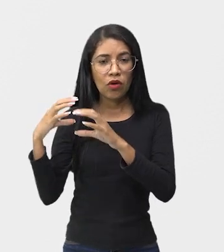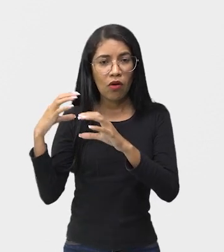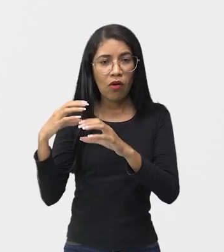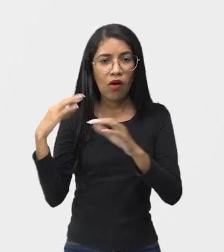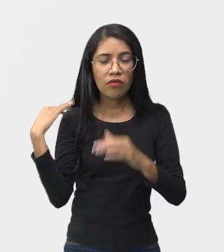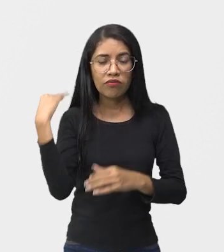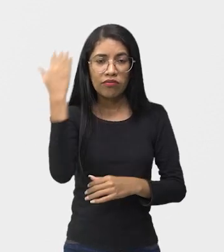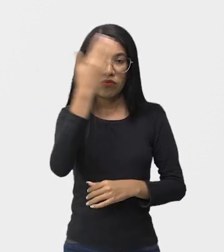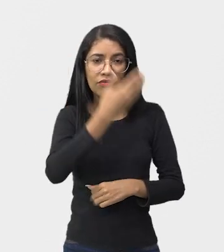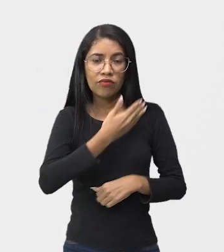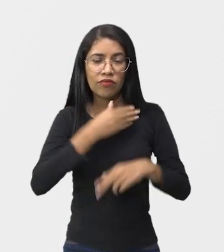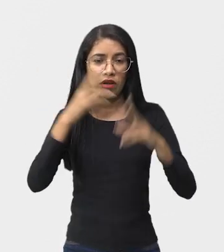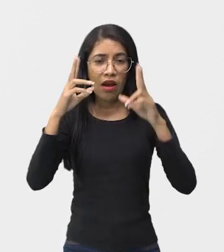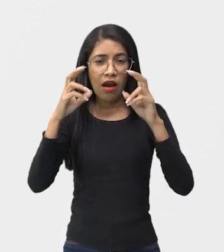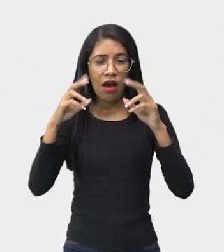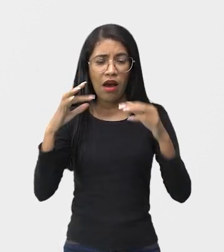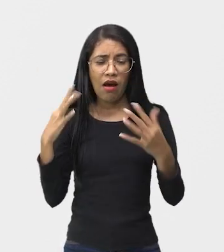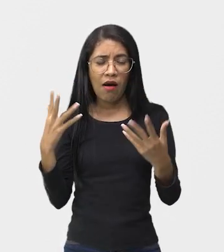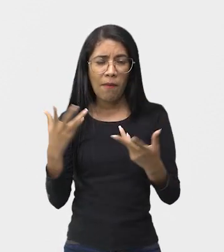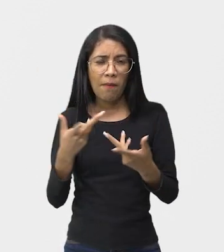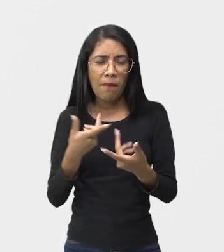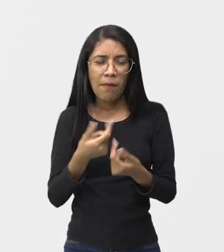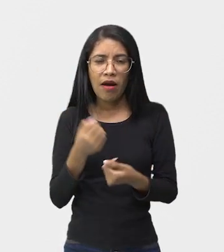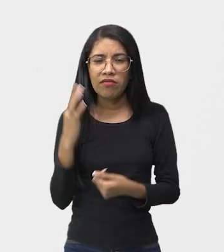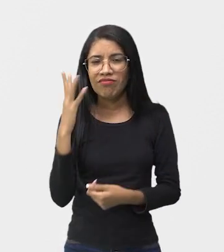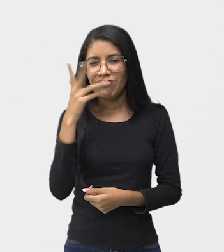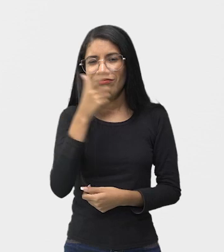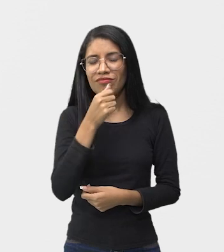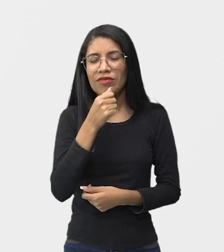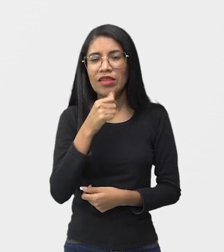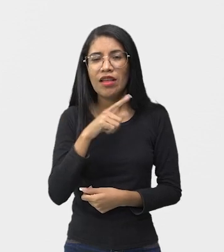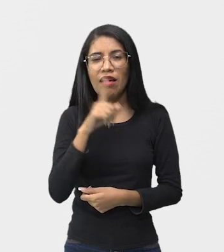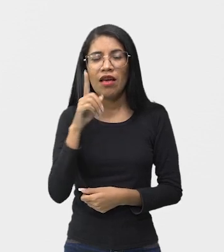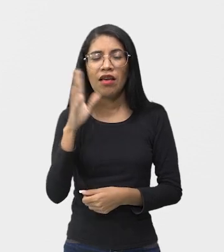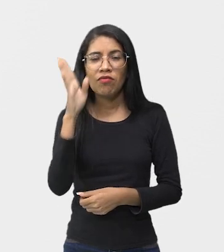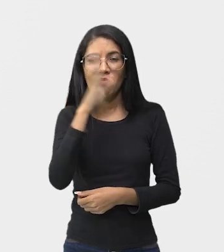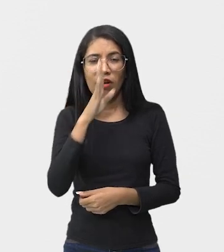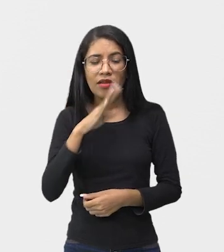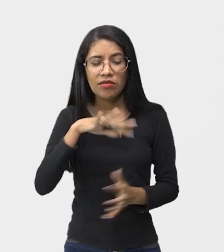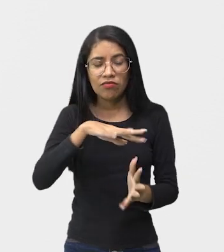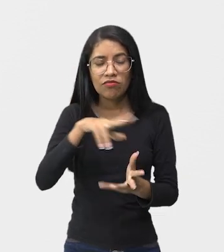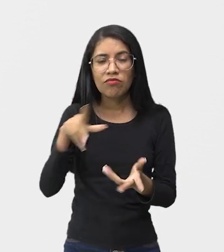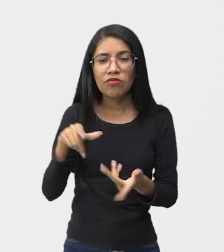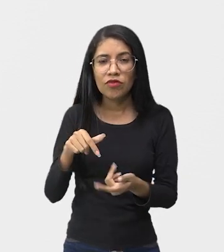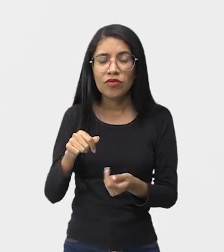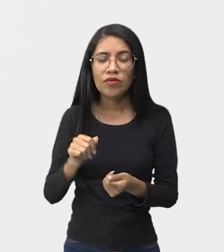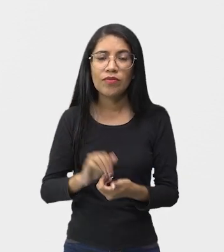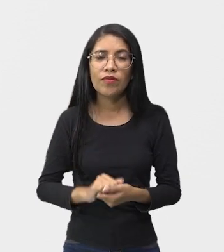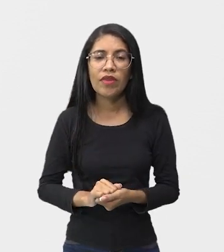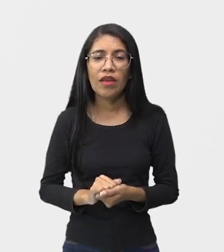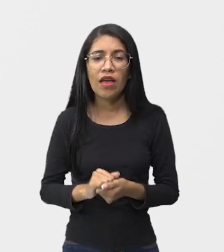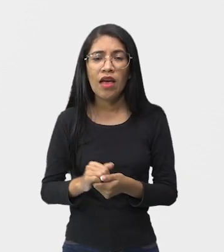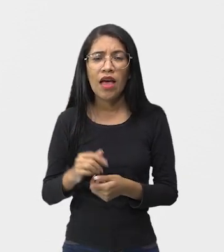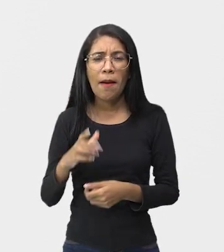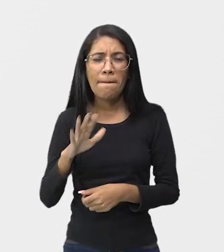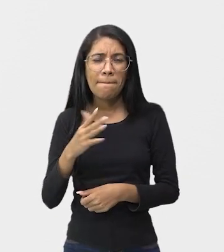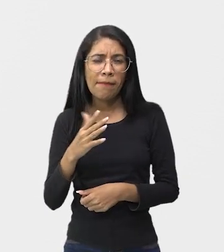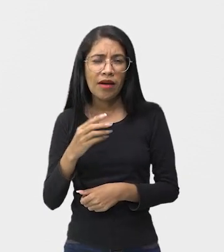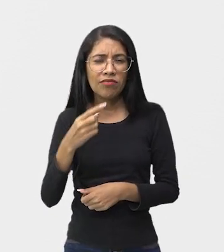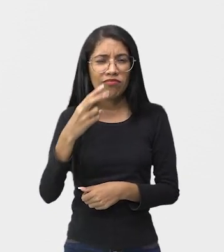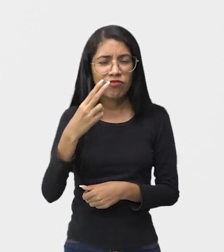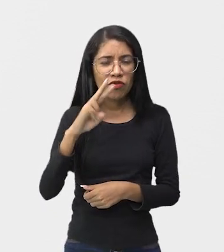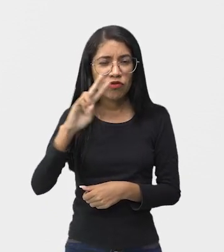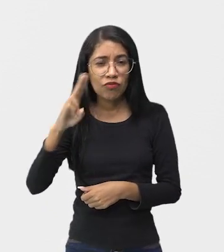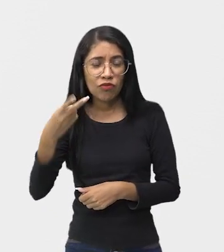é uma das maiores e mais belas procissões católicas realizadas no Brasil e no mundo. Reúne anualmente cerca